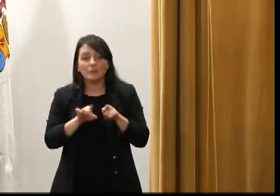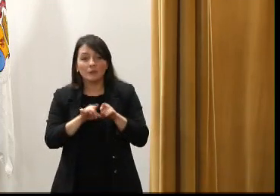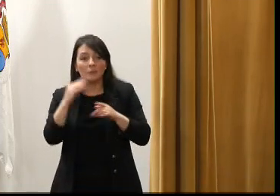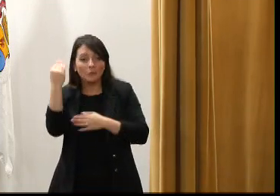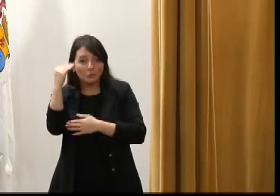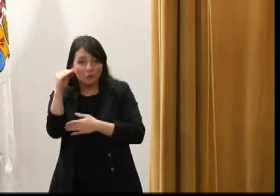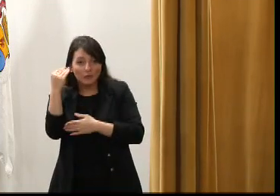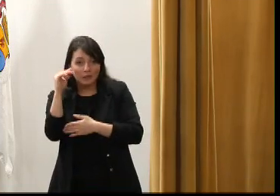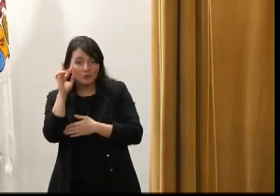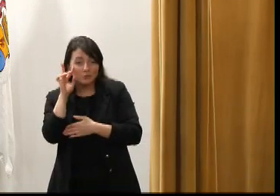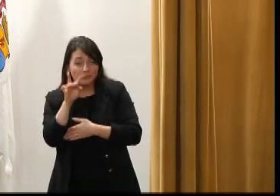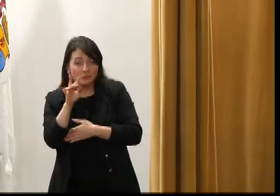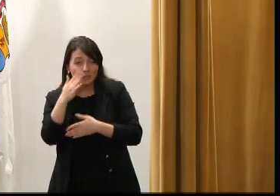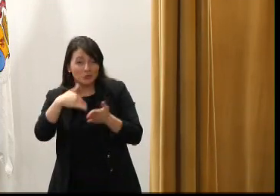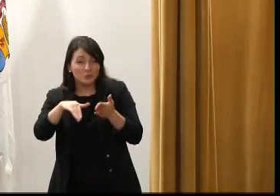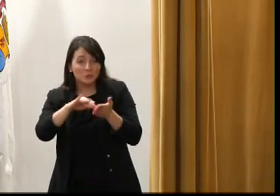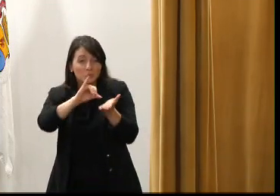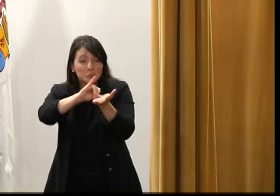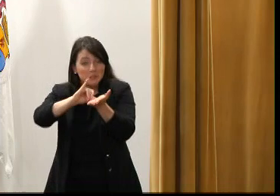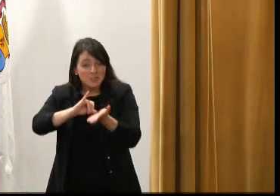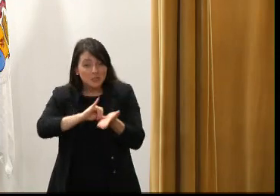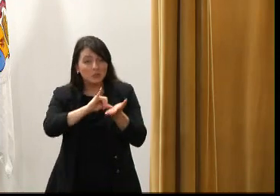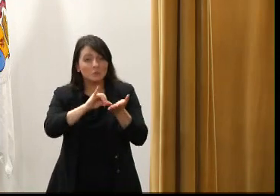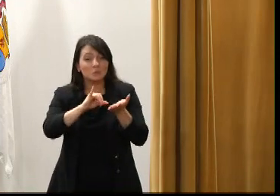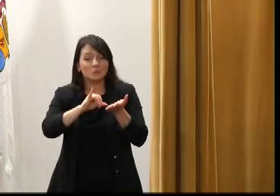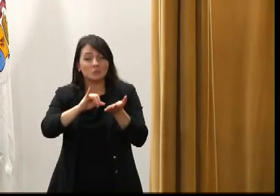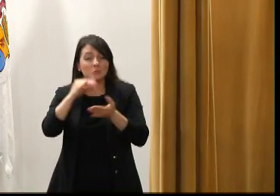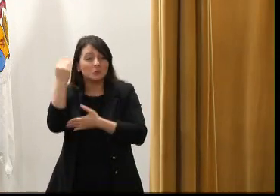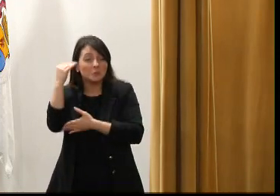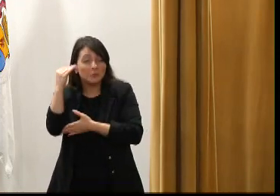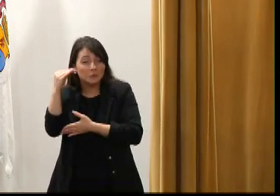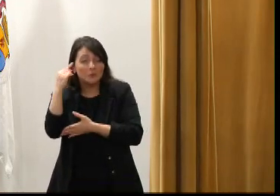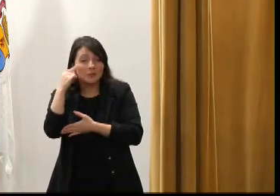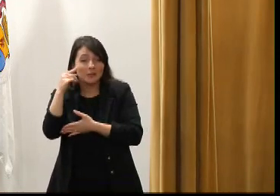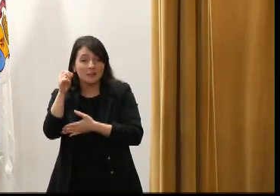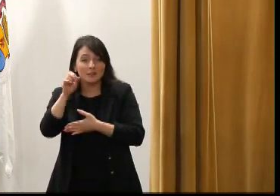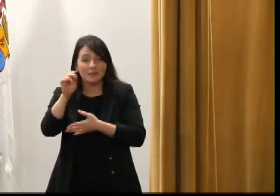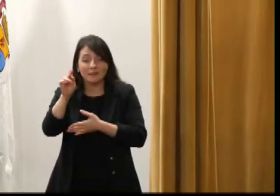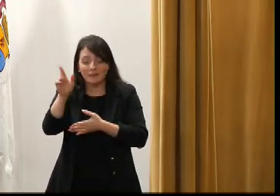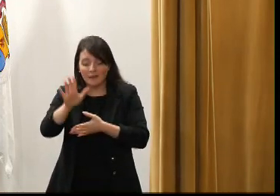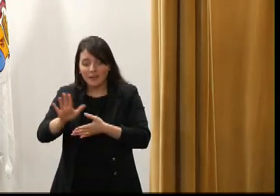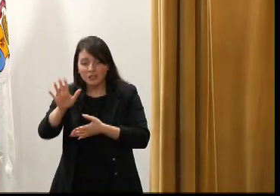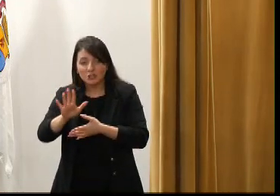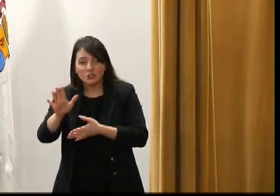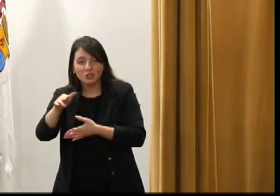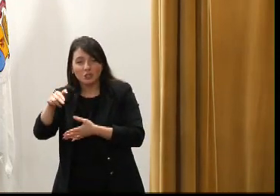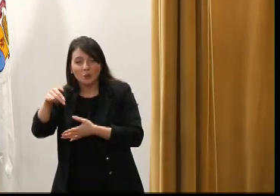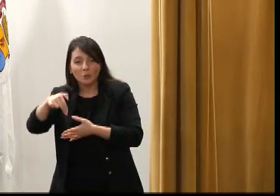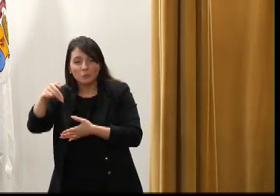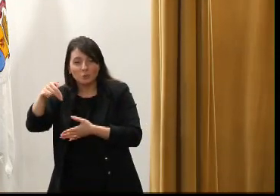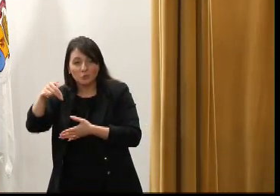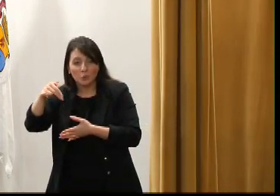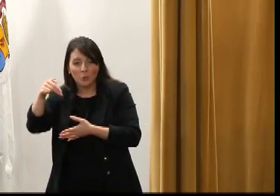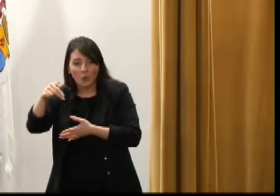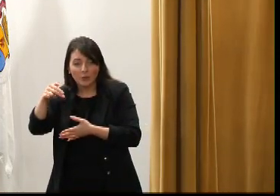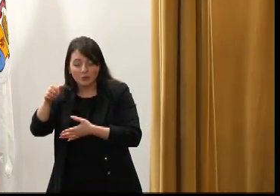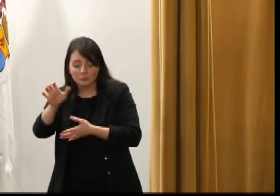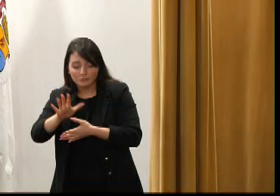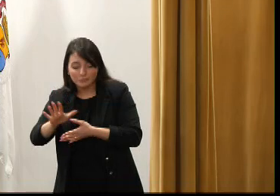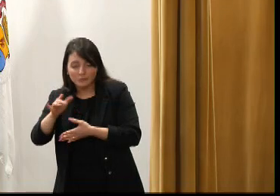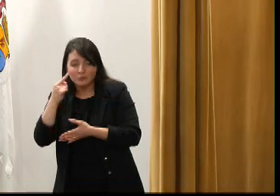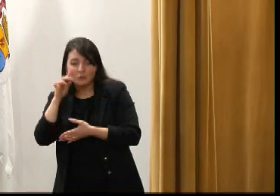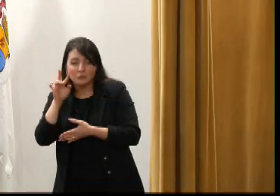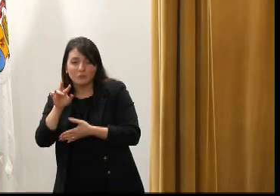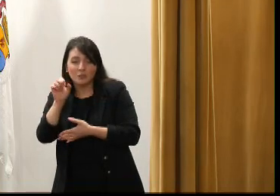vejam, todo o centro de Porto Alegre e a região norte aqui, ela é uma zona deltaica, enquanto que a